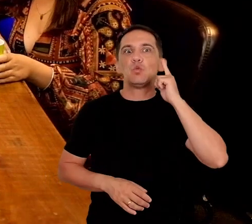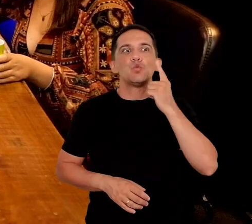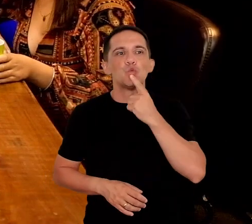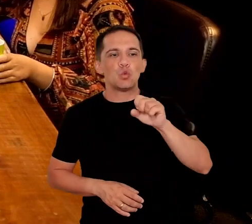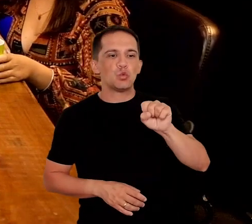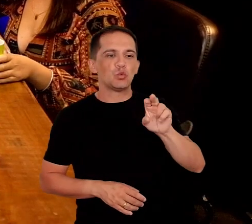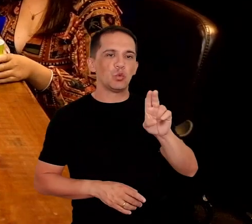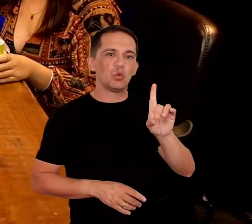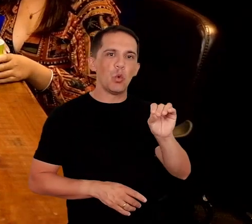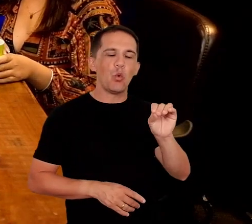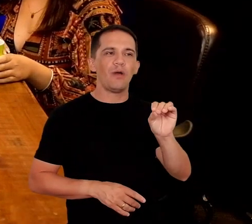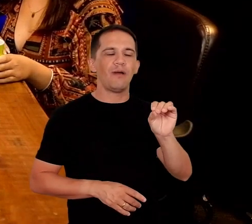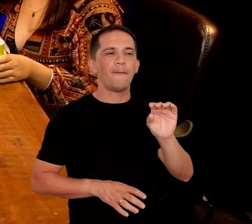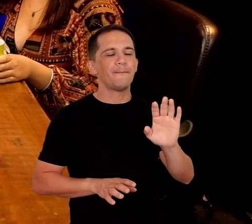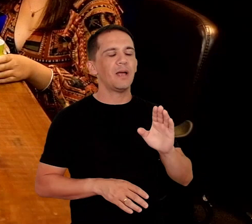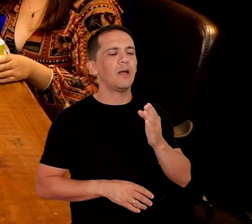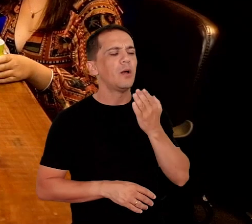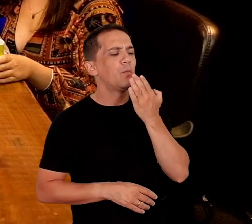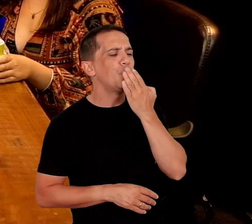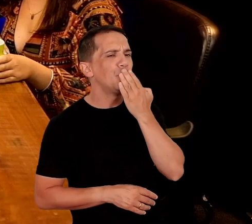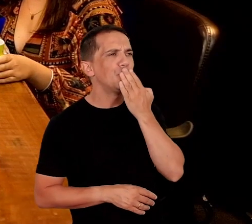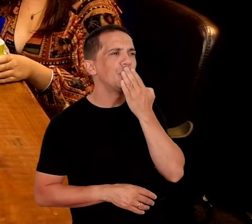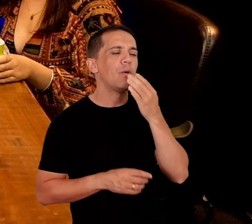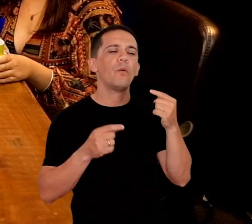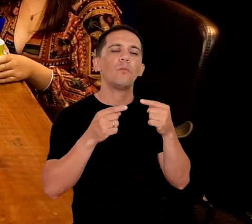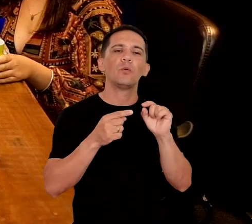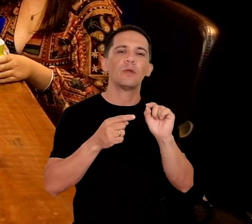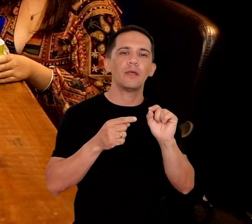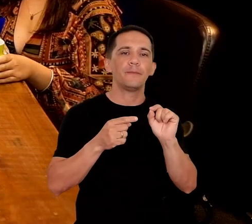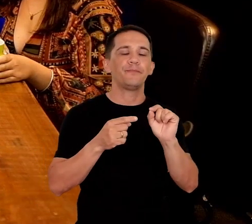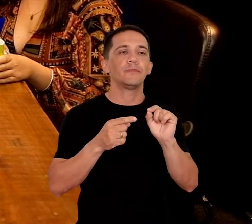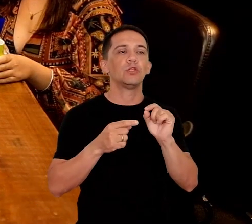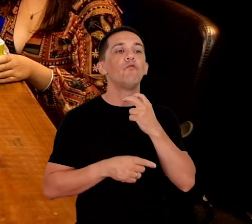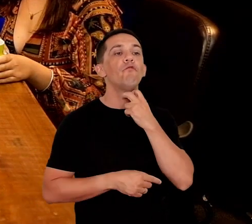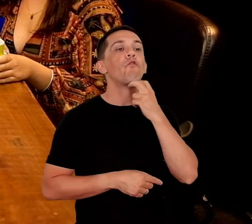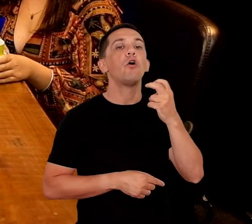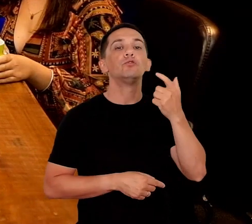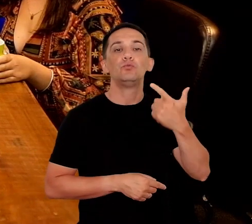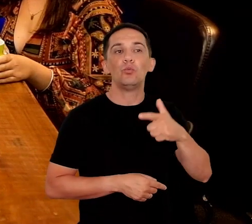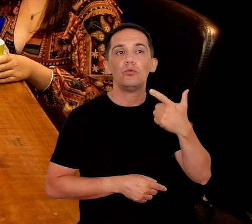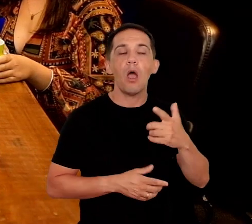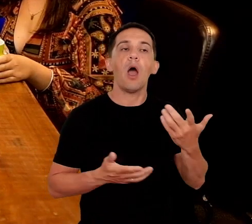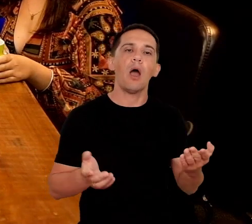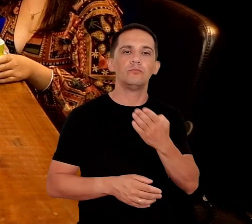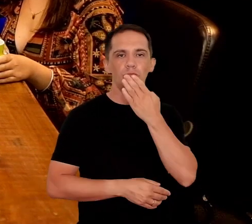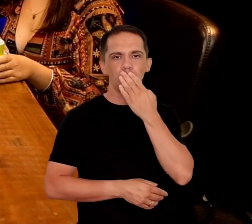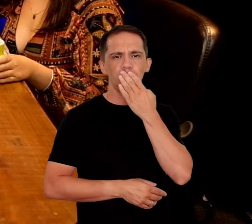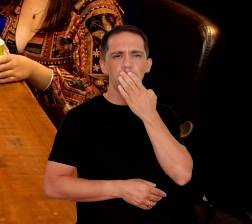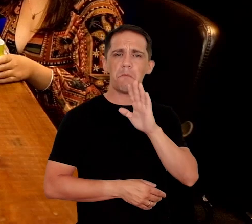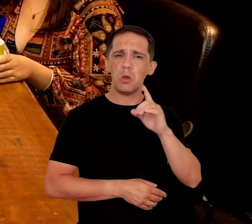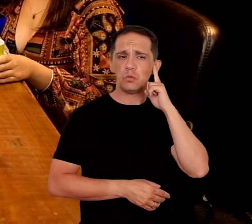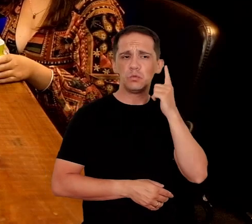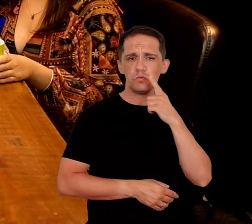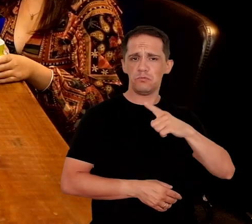tá, né? Mas é que mudo é uma pessoa que não tem a capacidade de emitir som, né? E os surdos, eles